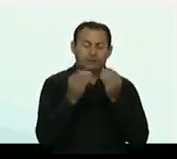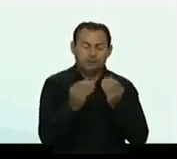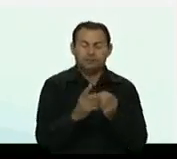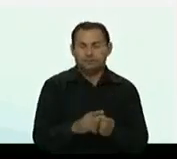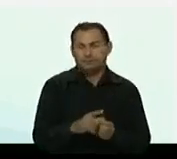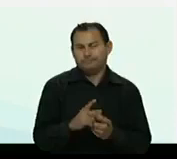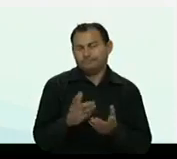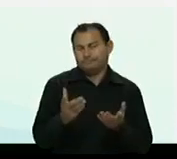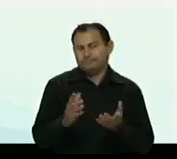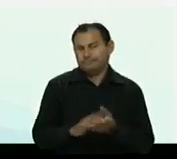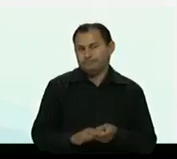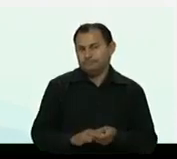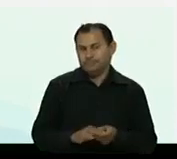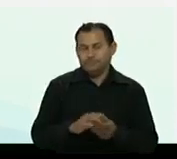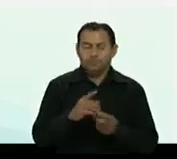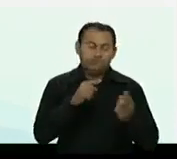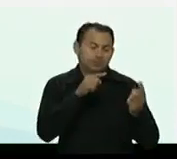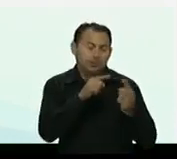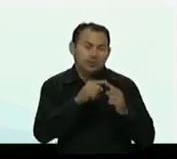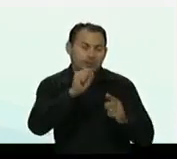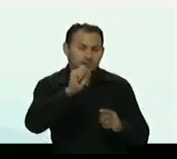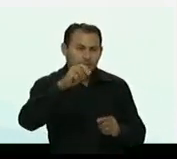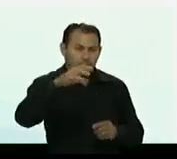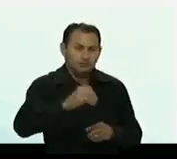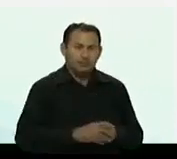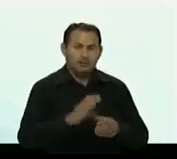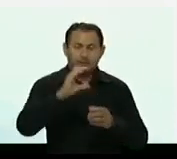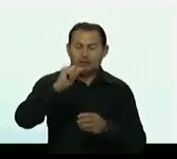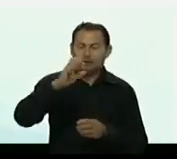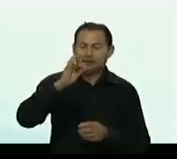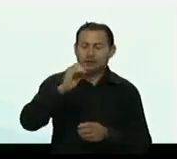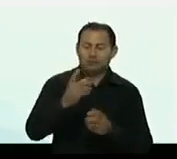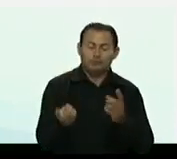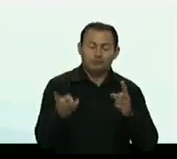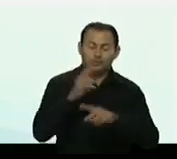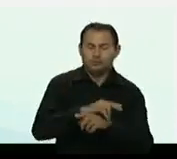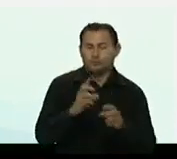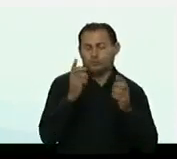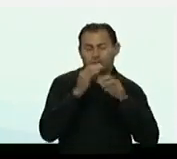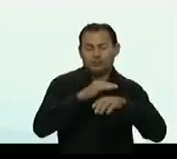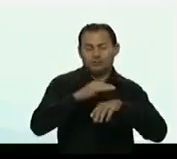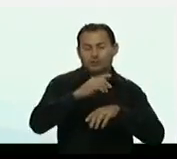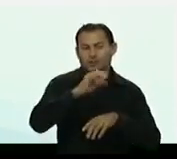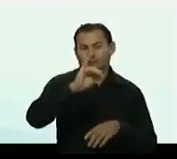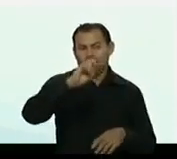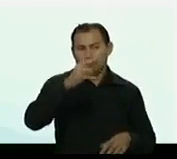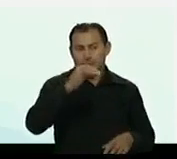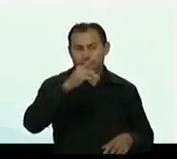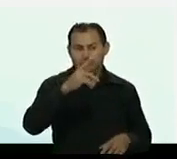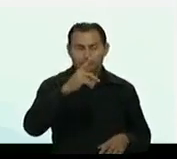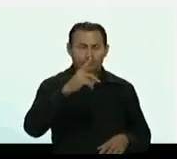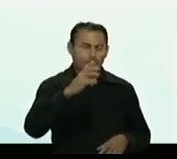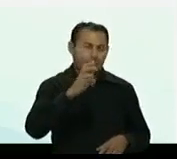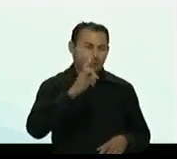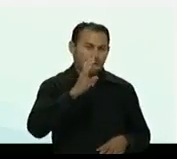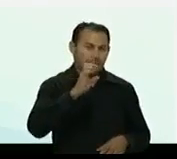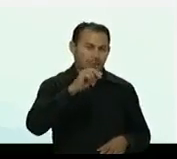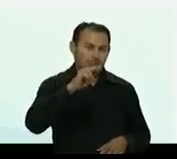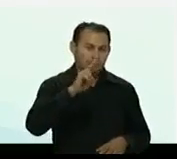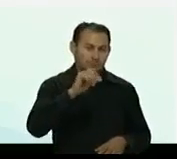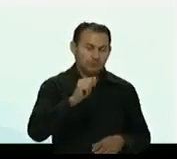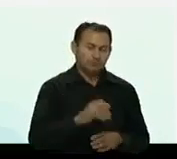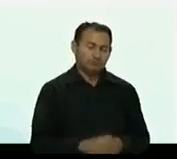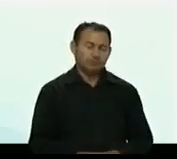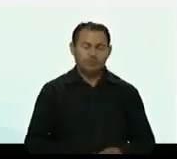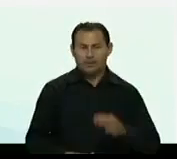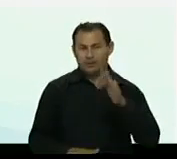podemos dar que a função seno é dada por cateto oposto sobre hipotenusa. Vamos conhecer agora a função cosseno.